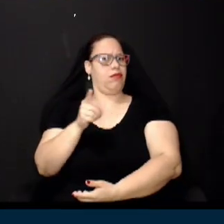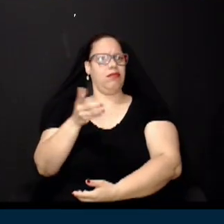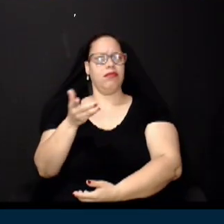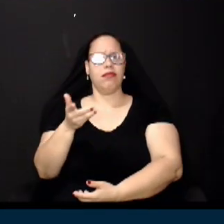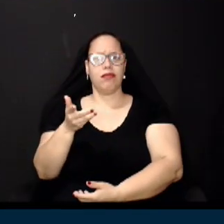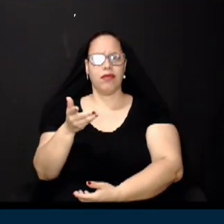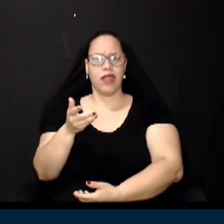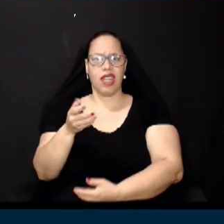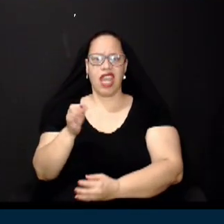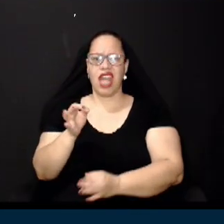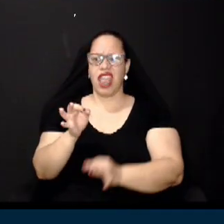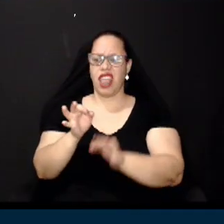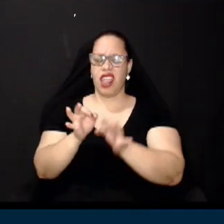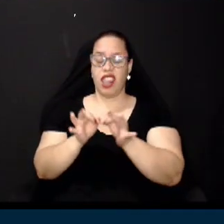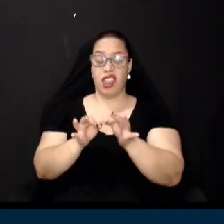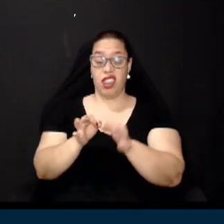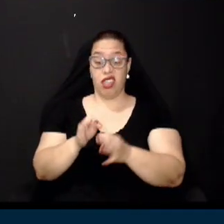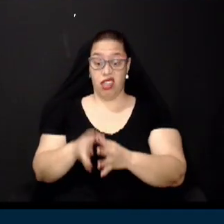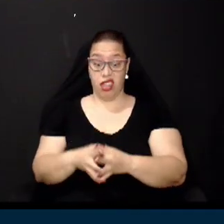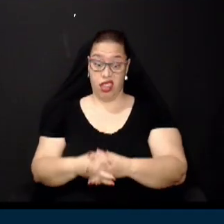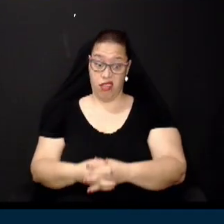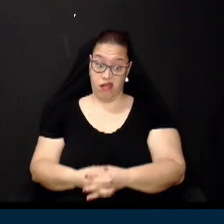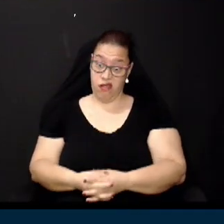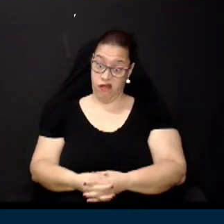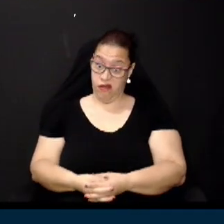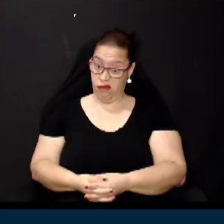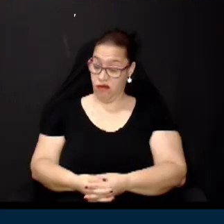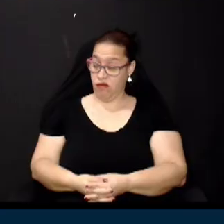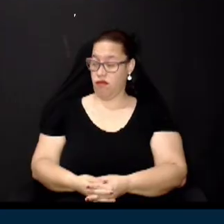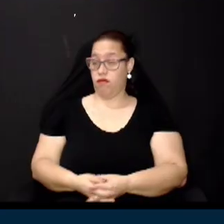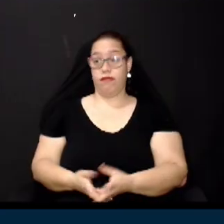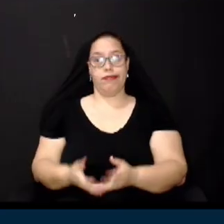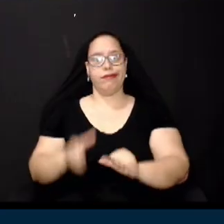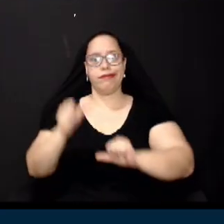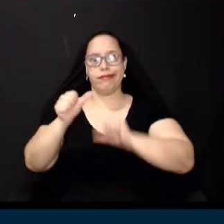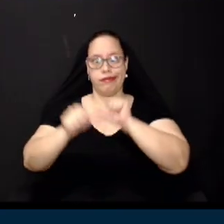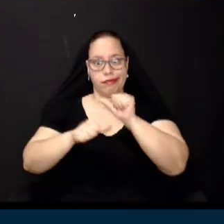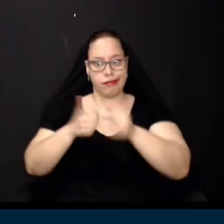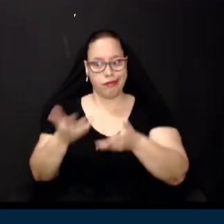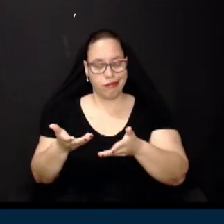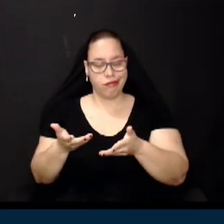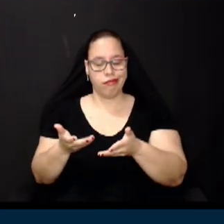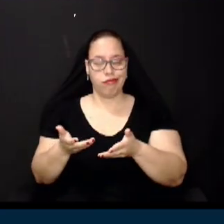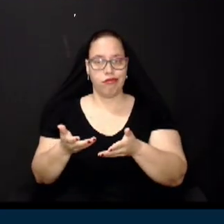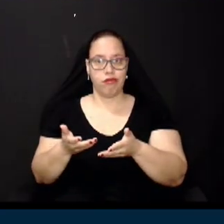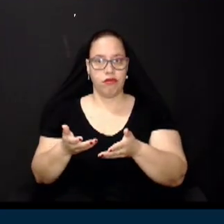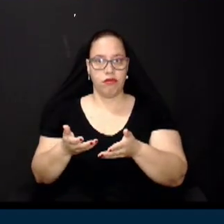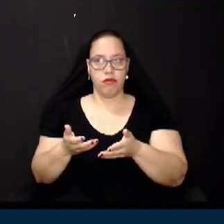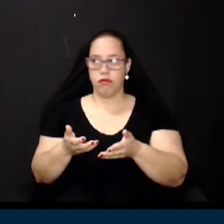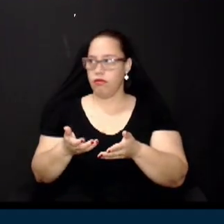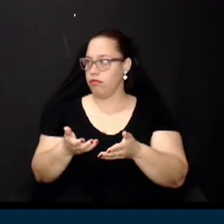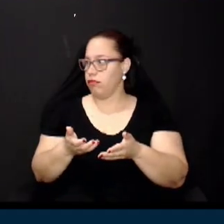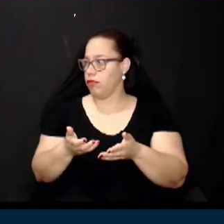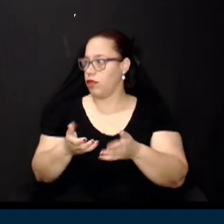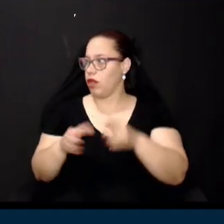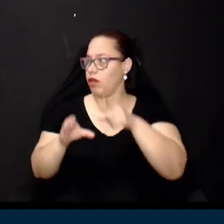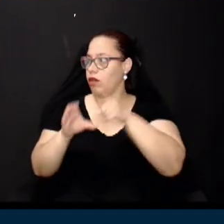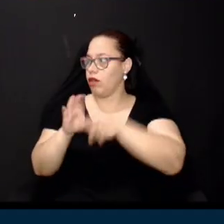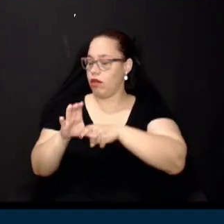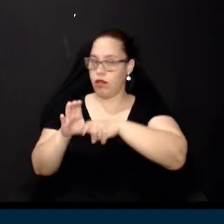julgamento não assertivo com essa mudança. É como se a autonomia voltasse a